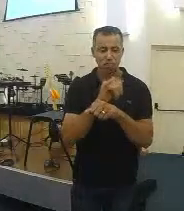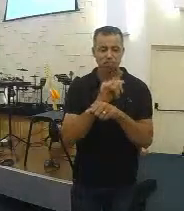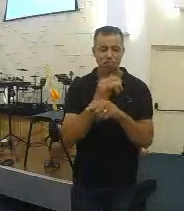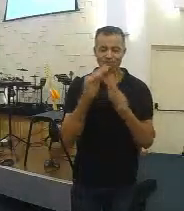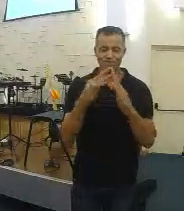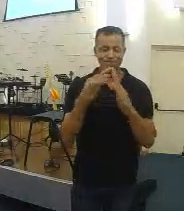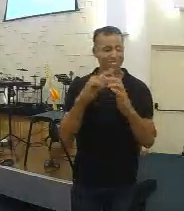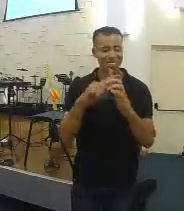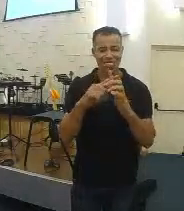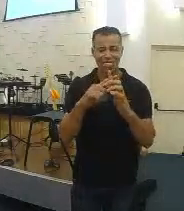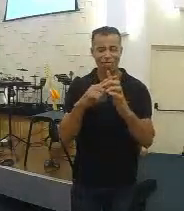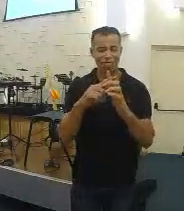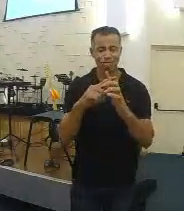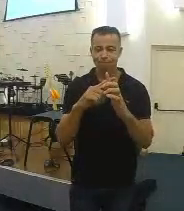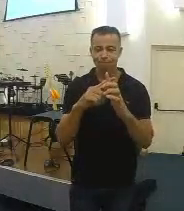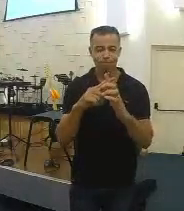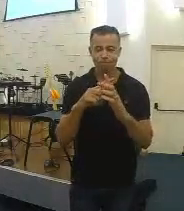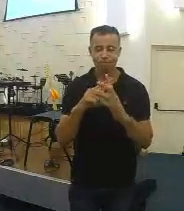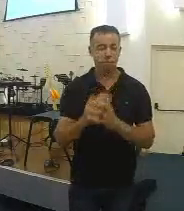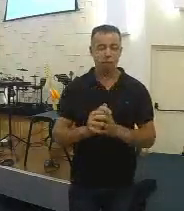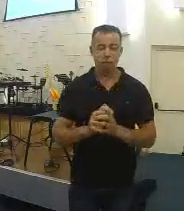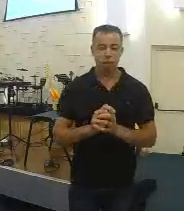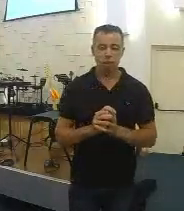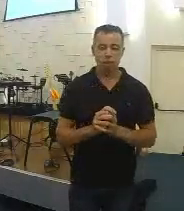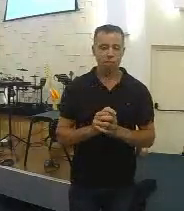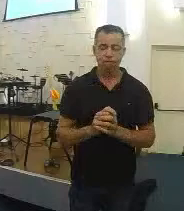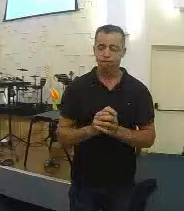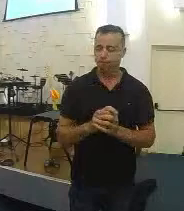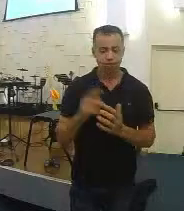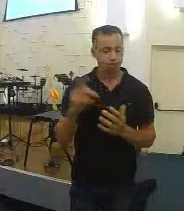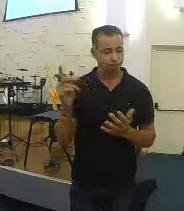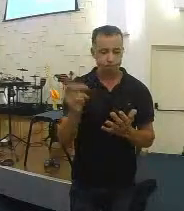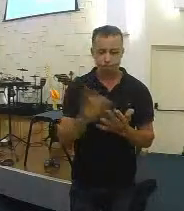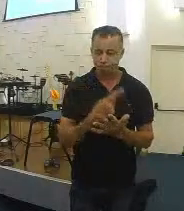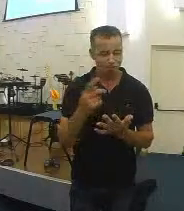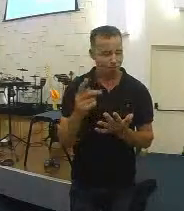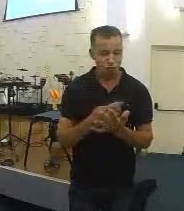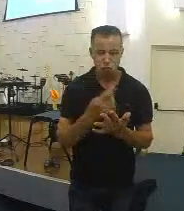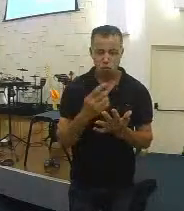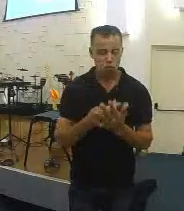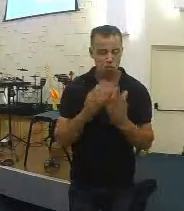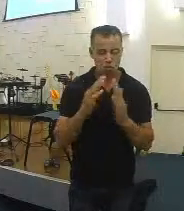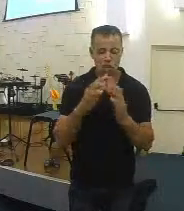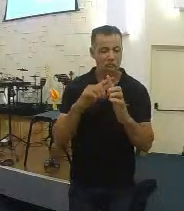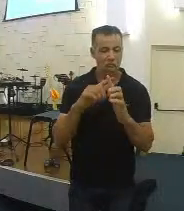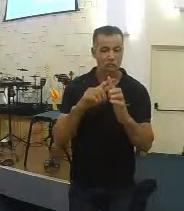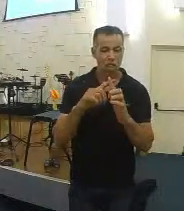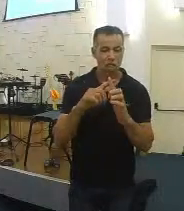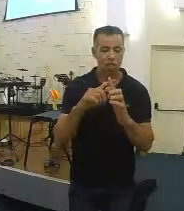com aquilo, nós não nos vemos naquilo, nós não podemos aprovar o que tem acontecido por aí.